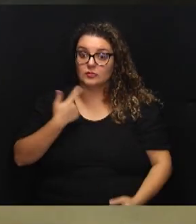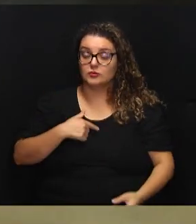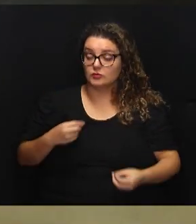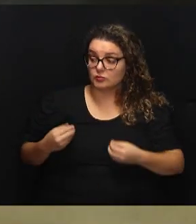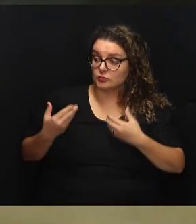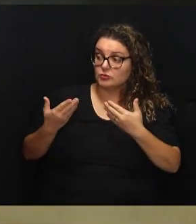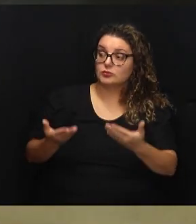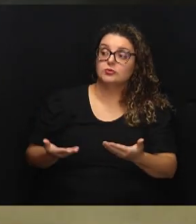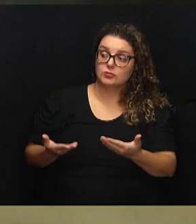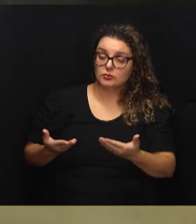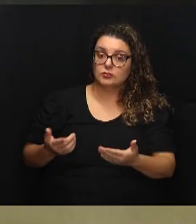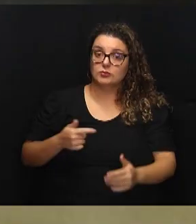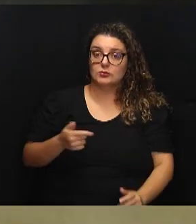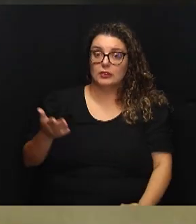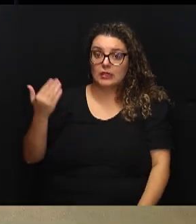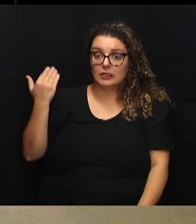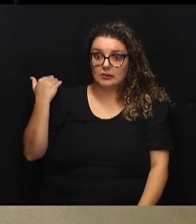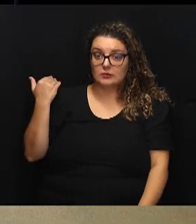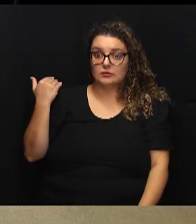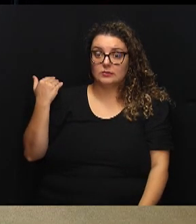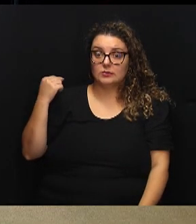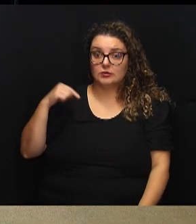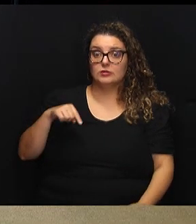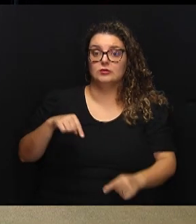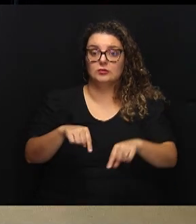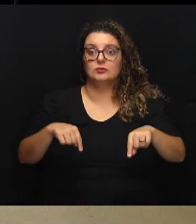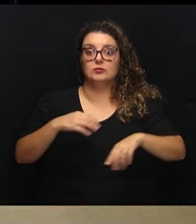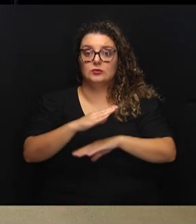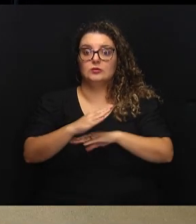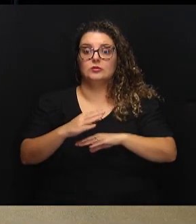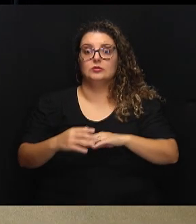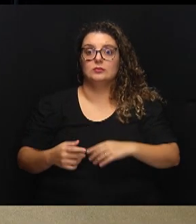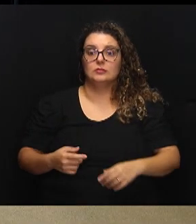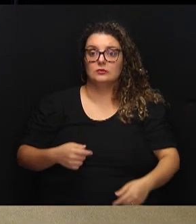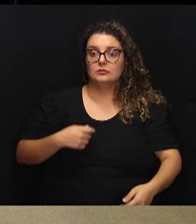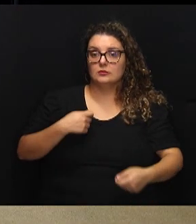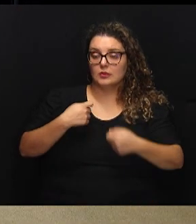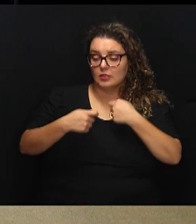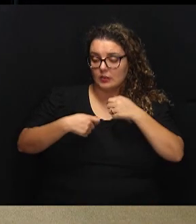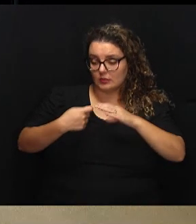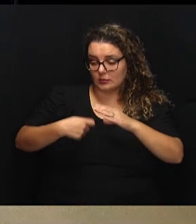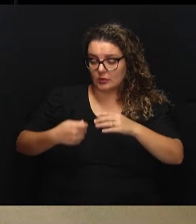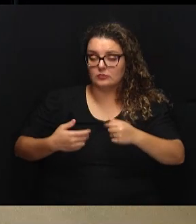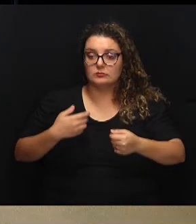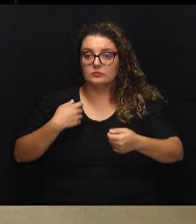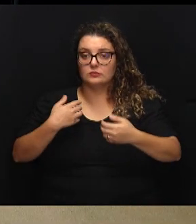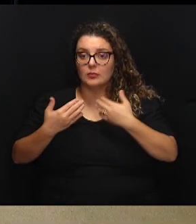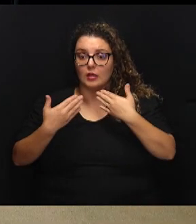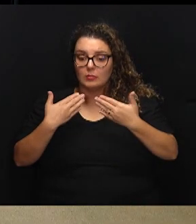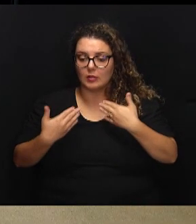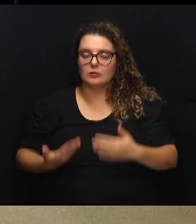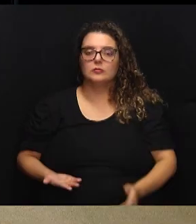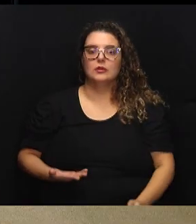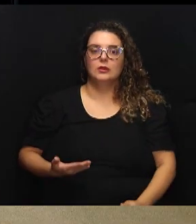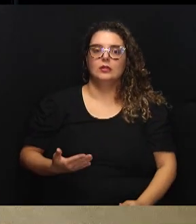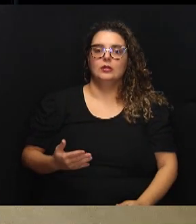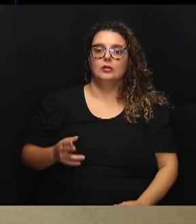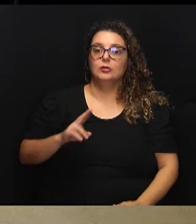trouxemos a semana passada, aqui no Estúdio Câmara, a questão dos nomes, né? A influência dos nomes que